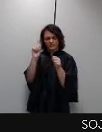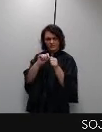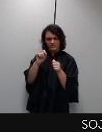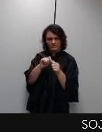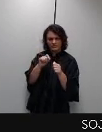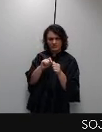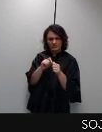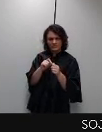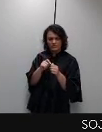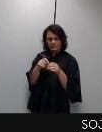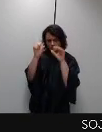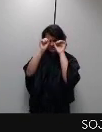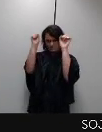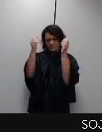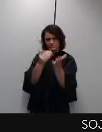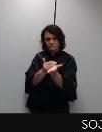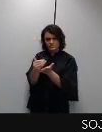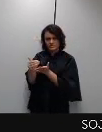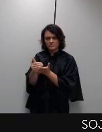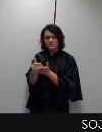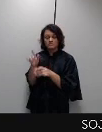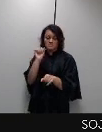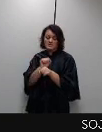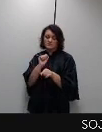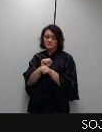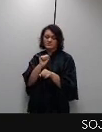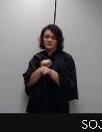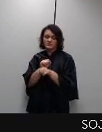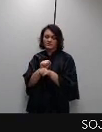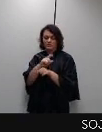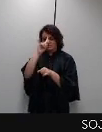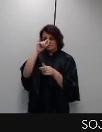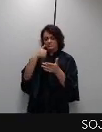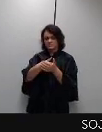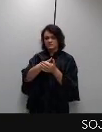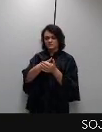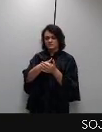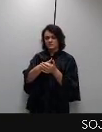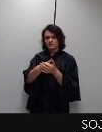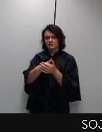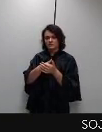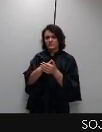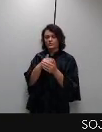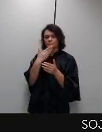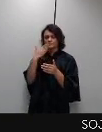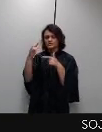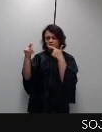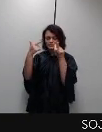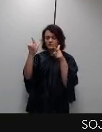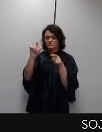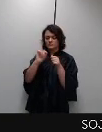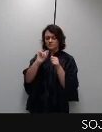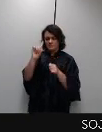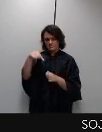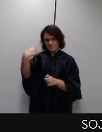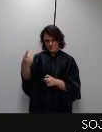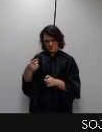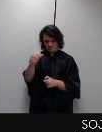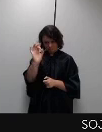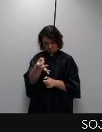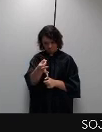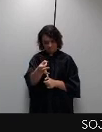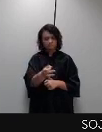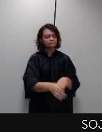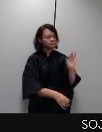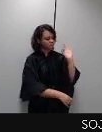tribunal de origem que para aguardar a decisão dos recursos repetitivos é isso onde já